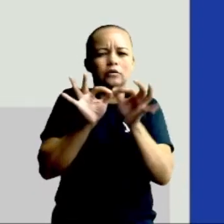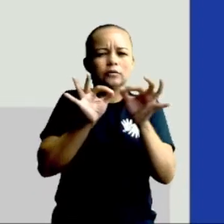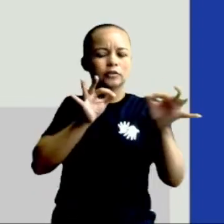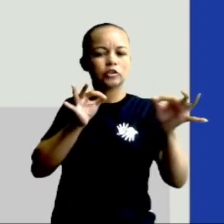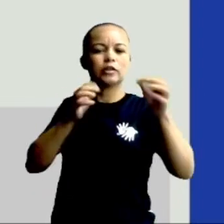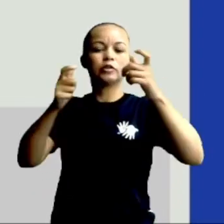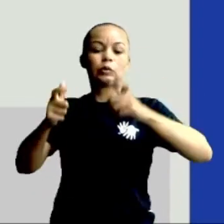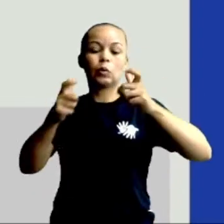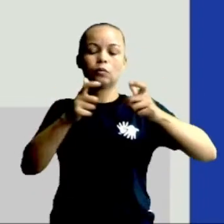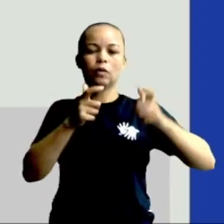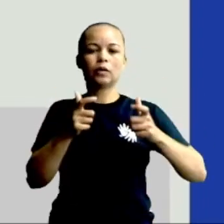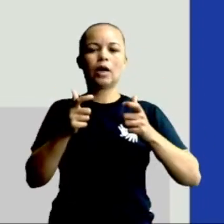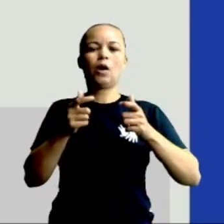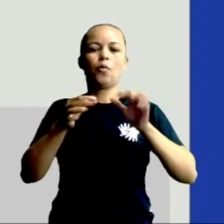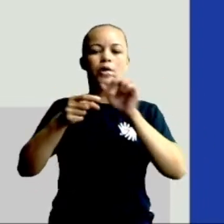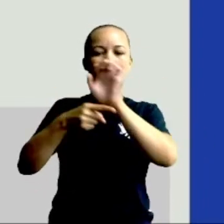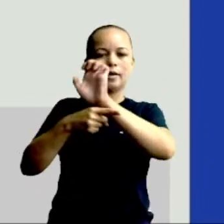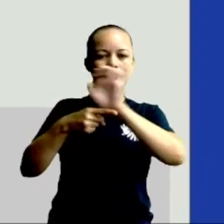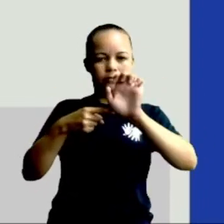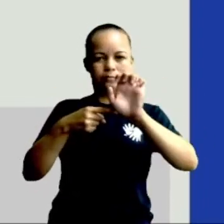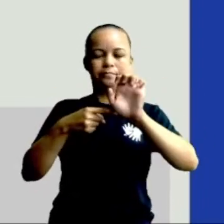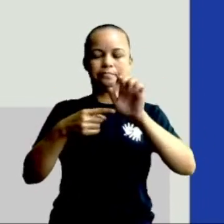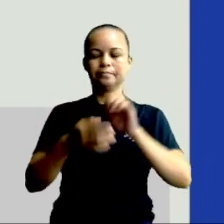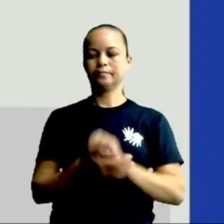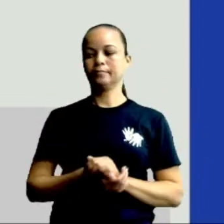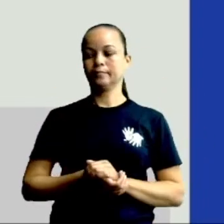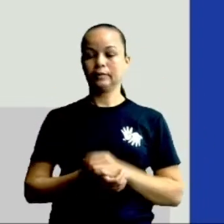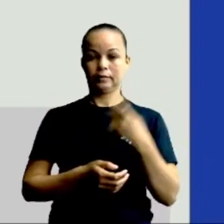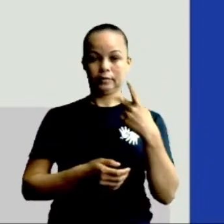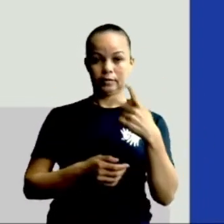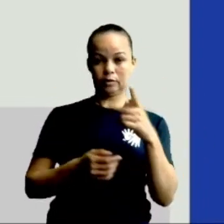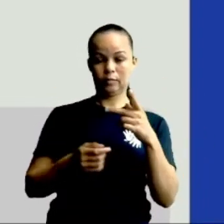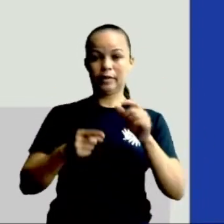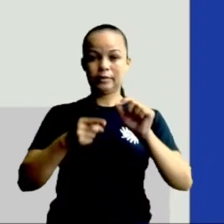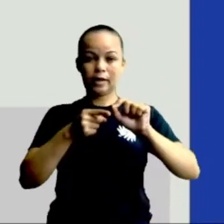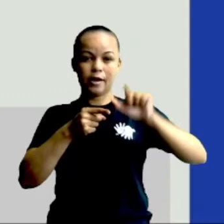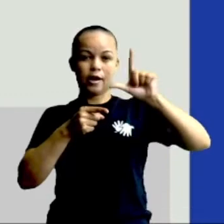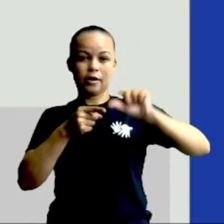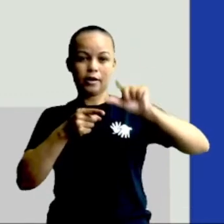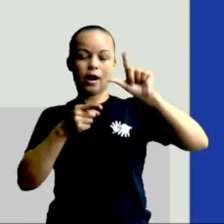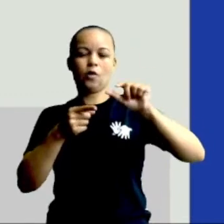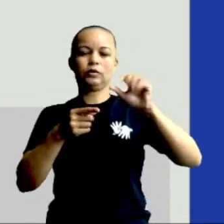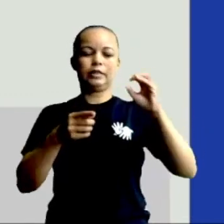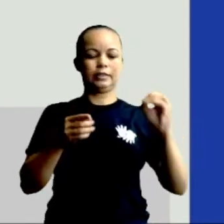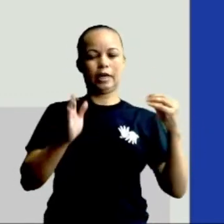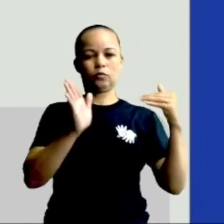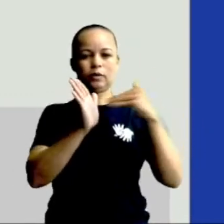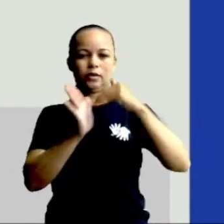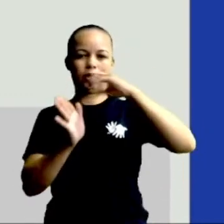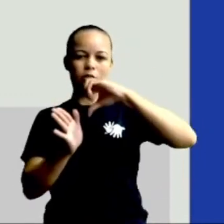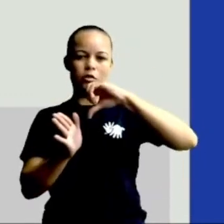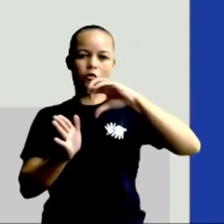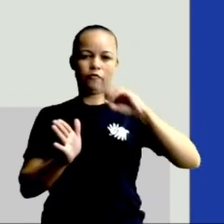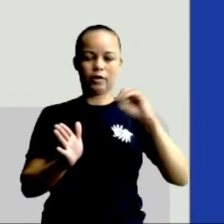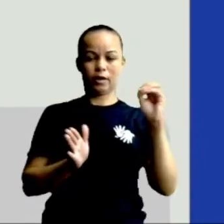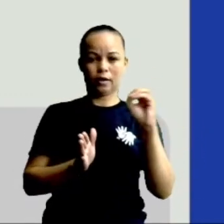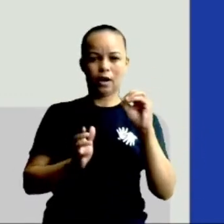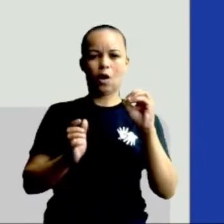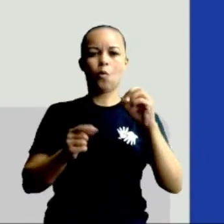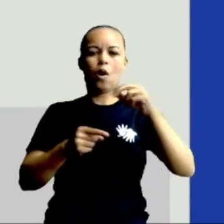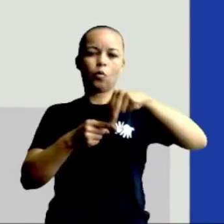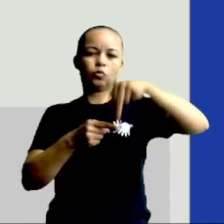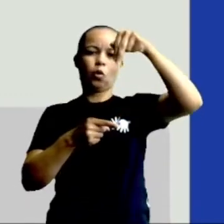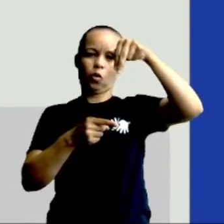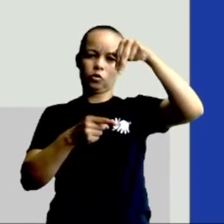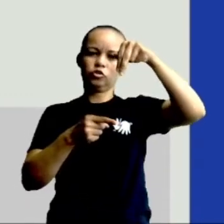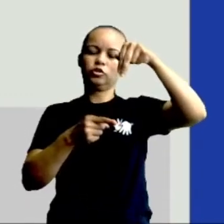determinado local e a linha do Equador. Ela é expressa em graus e varia de 0 grau a 90 graus ao norte do Equador